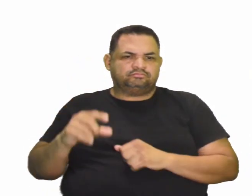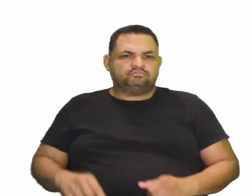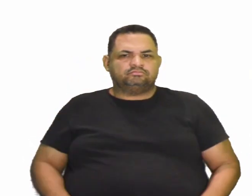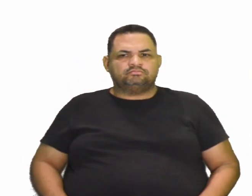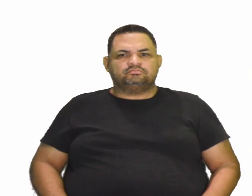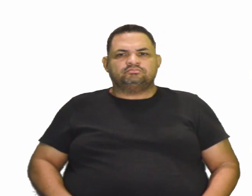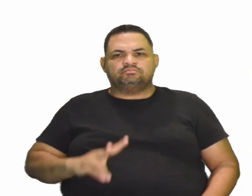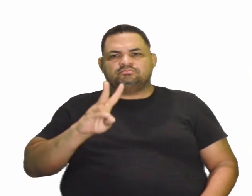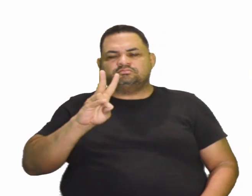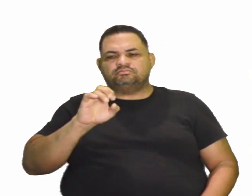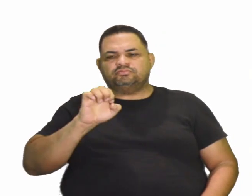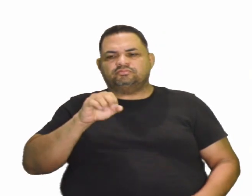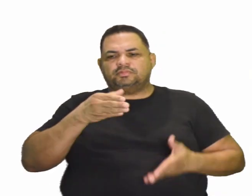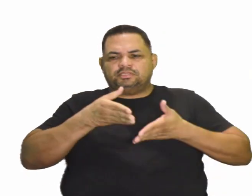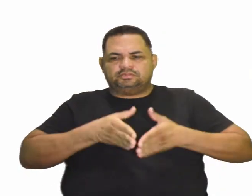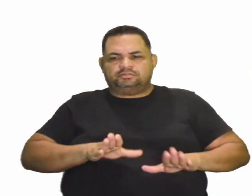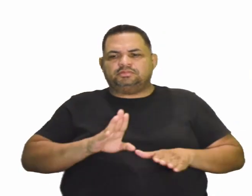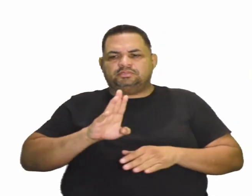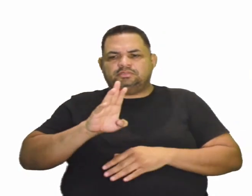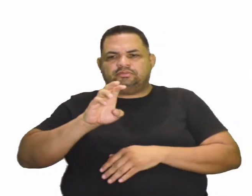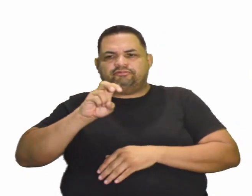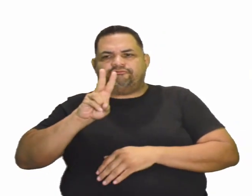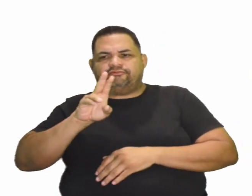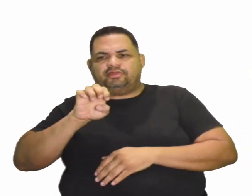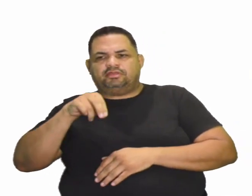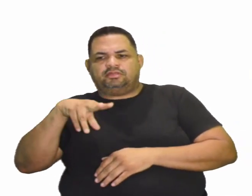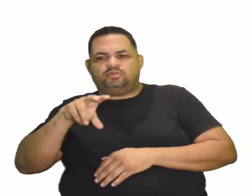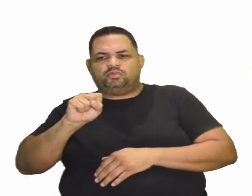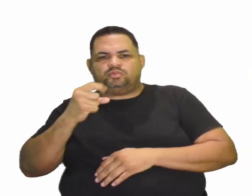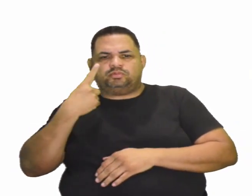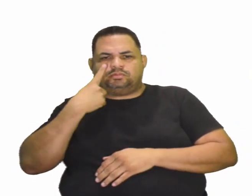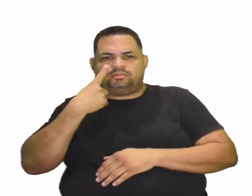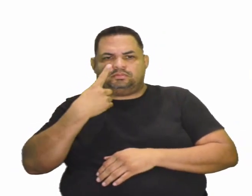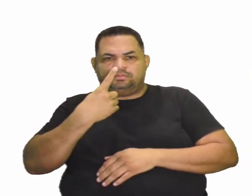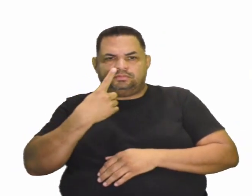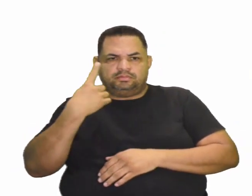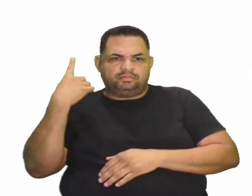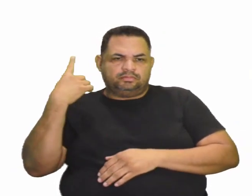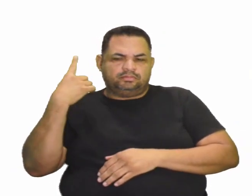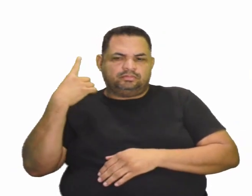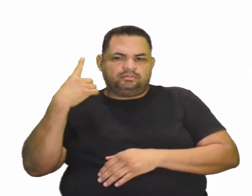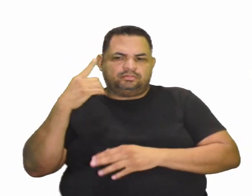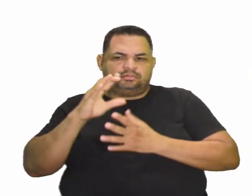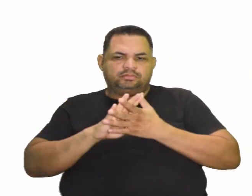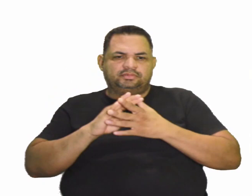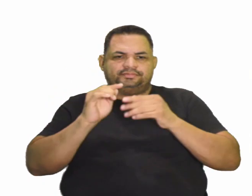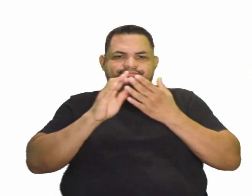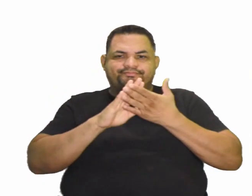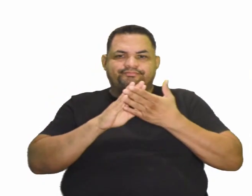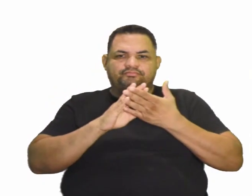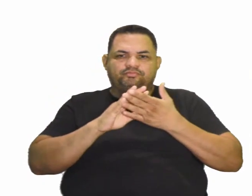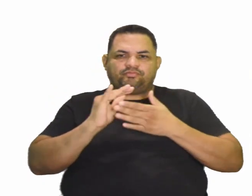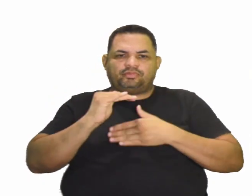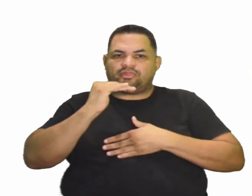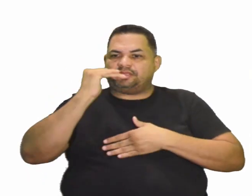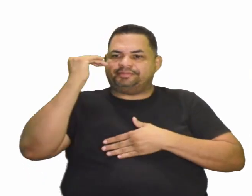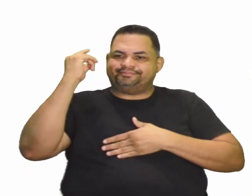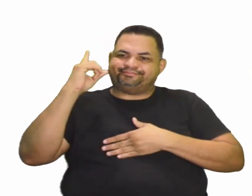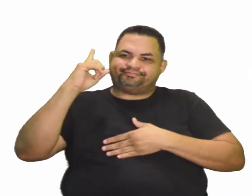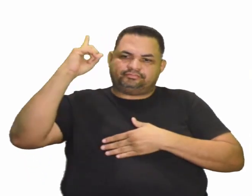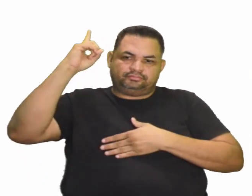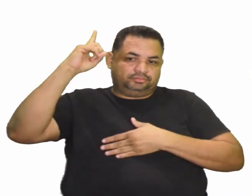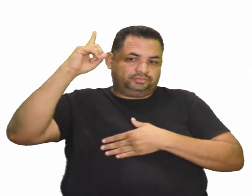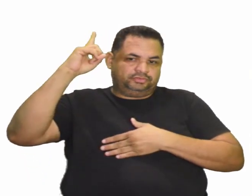Vênus, né, Nascimento de Vênus. Então, vocês precisam observar com atenção as telas, né? Nascimento de Vênus,